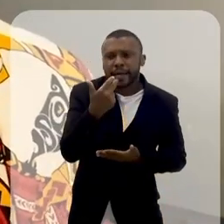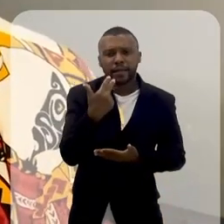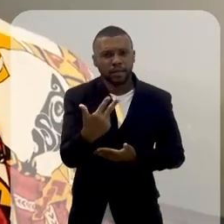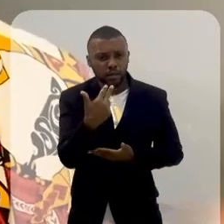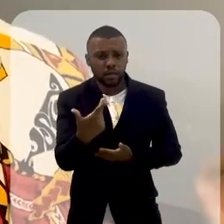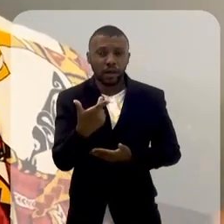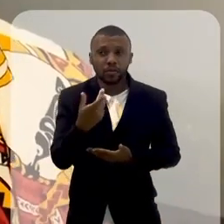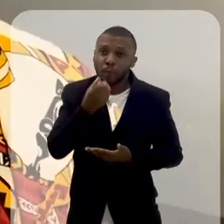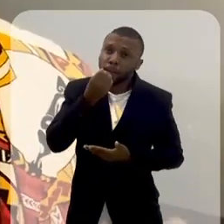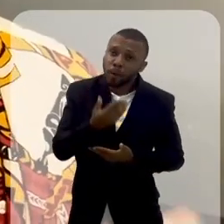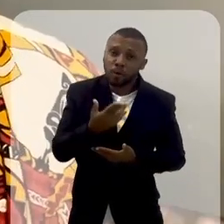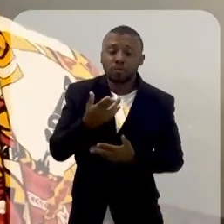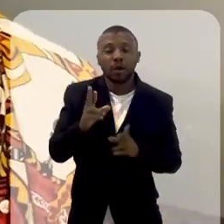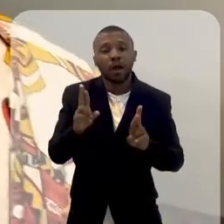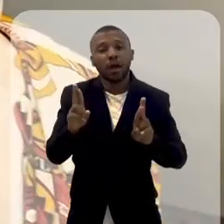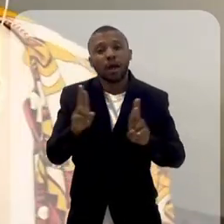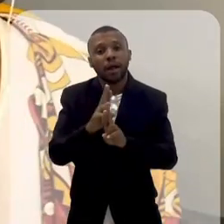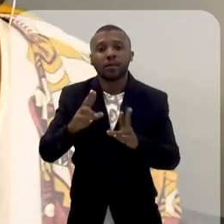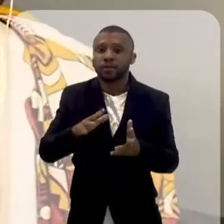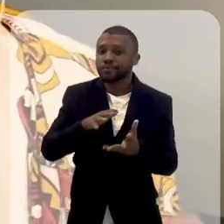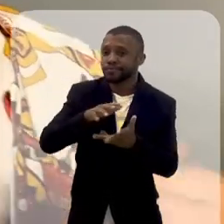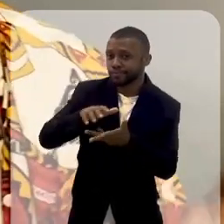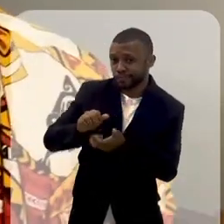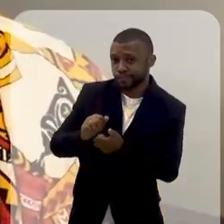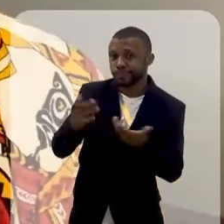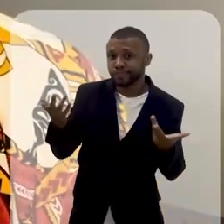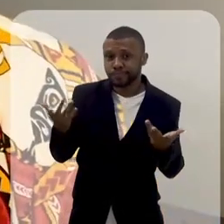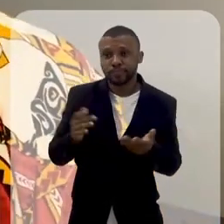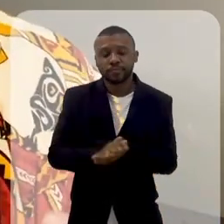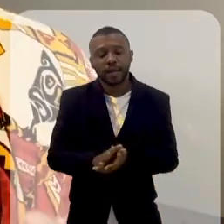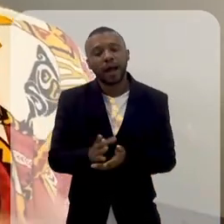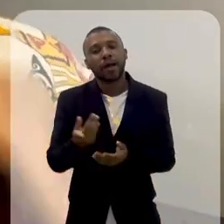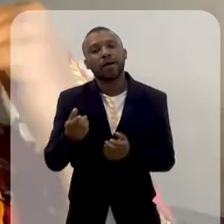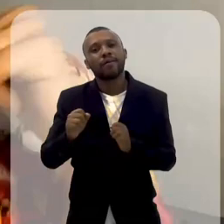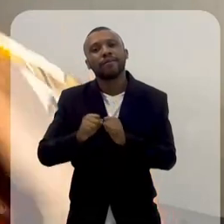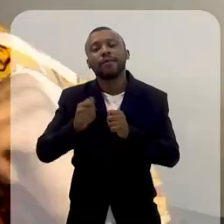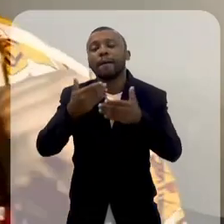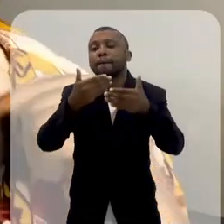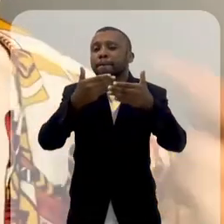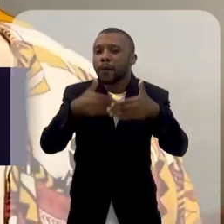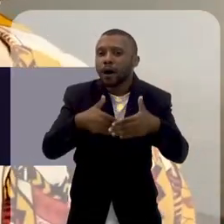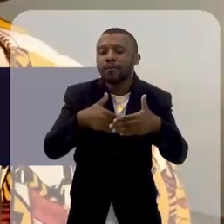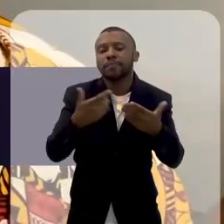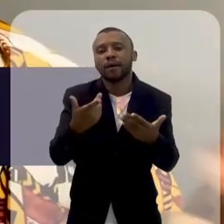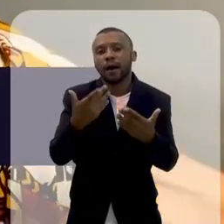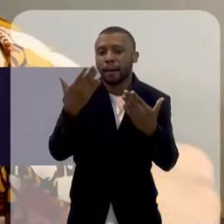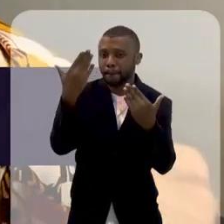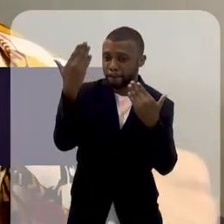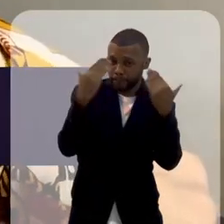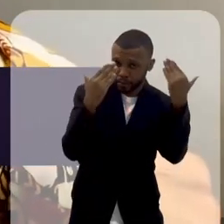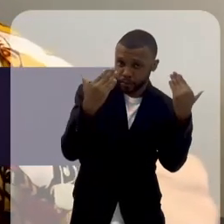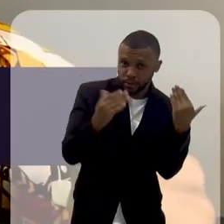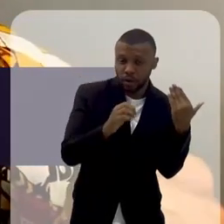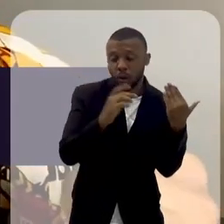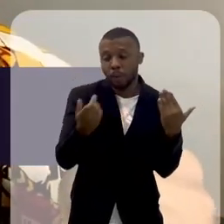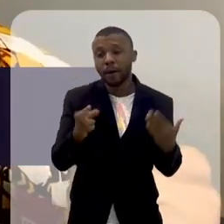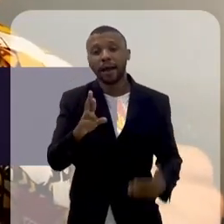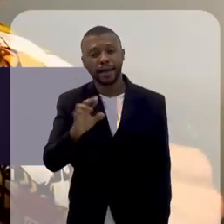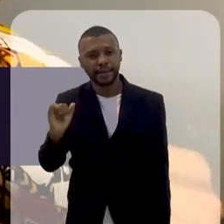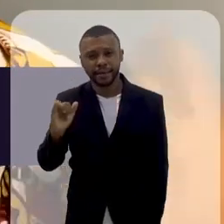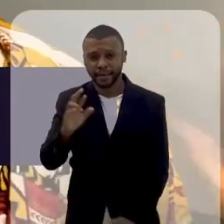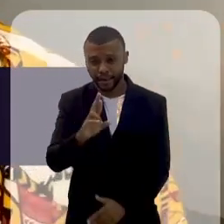em relações internacionais. Então, posso tentar relações internacionais ou psicologia. Aí eu tentei o vestibular para psicologia e para relações